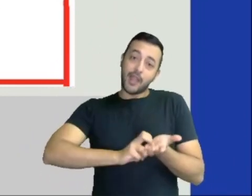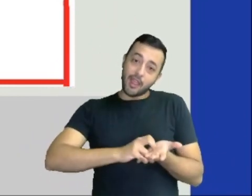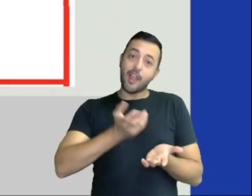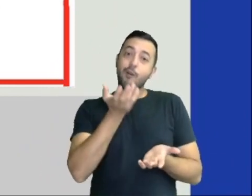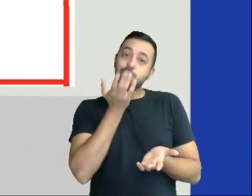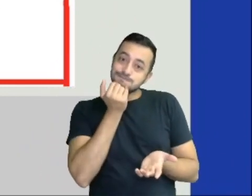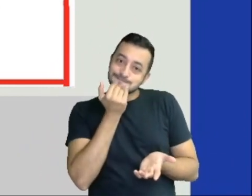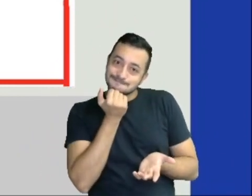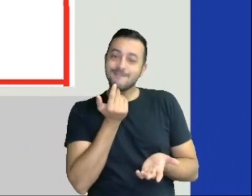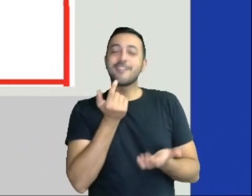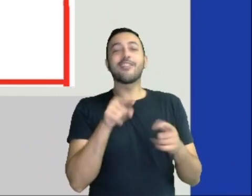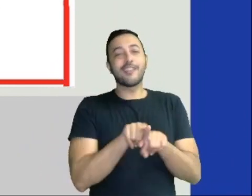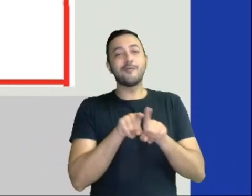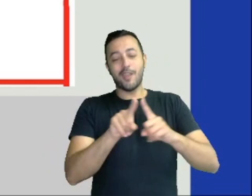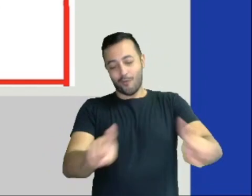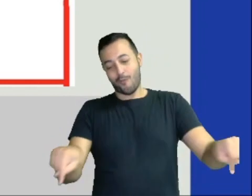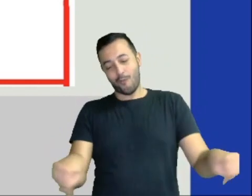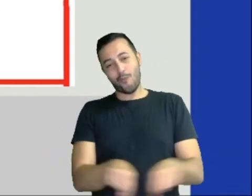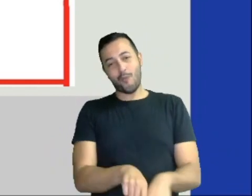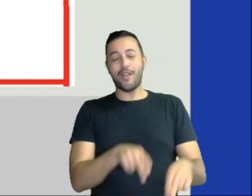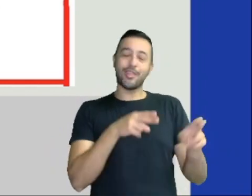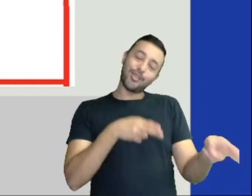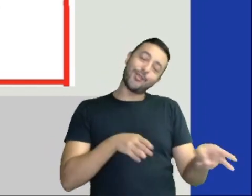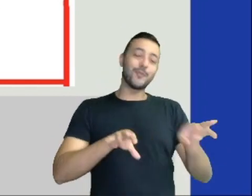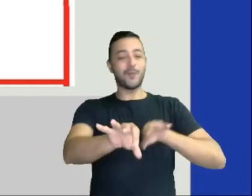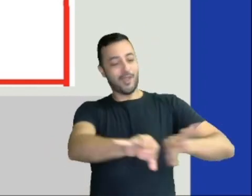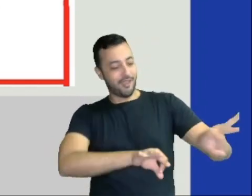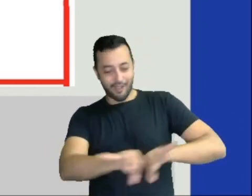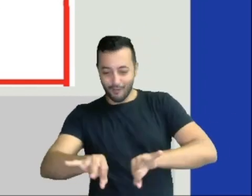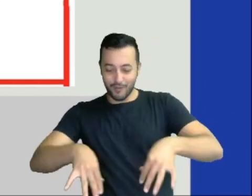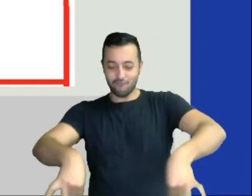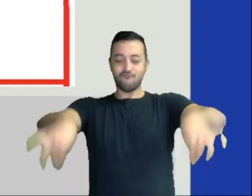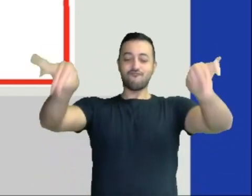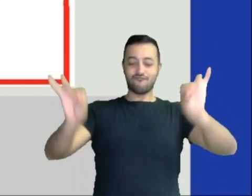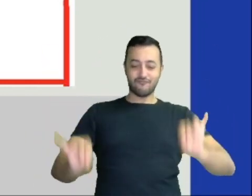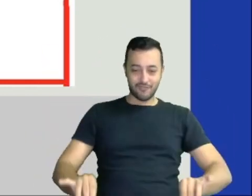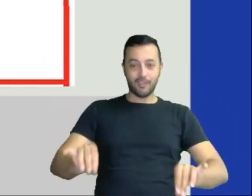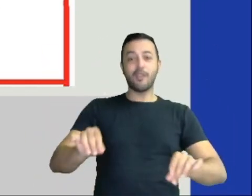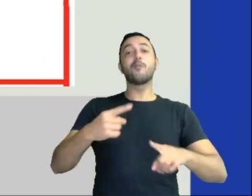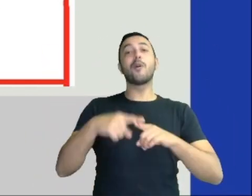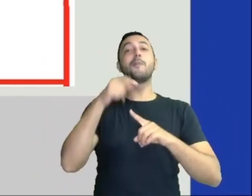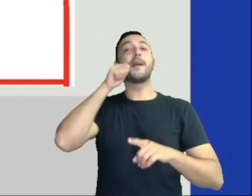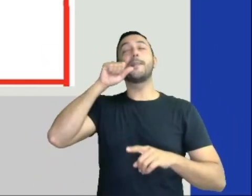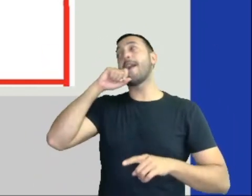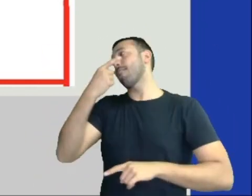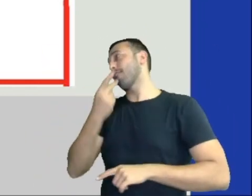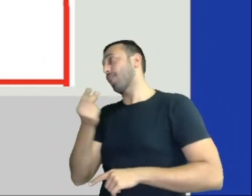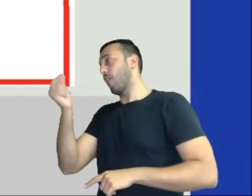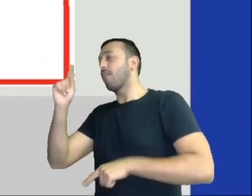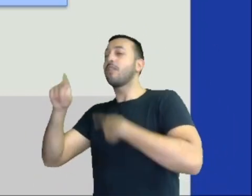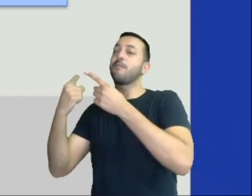café e arrumar seu quarto que ela tinha saído e volta taria logo